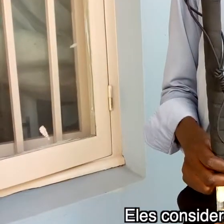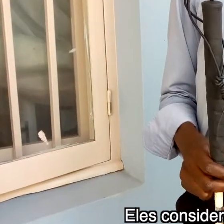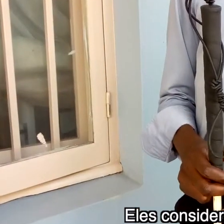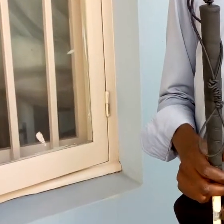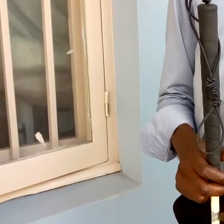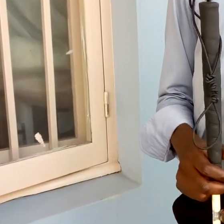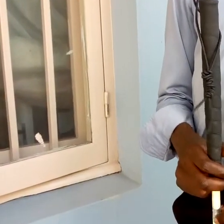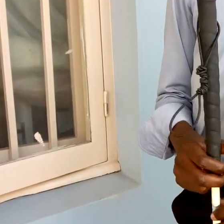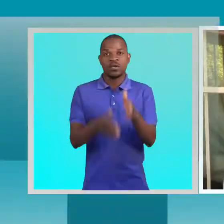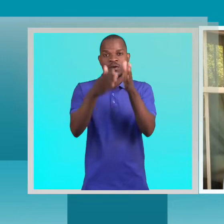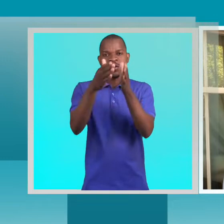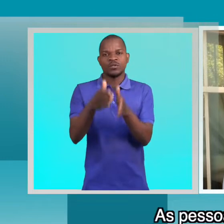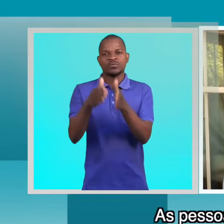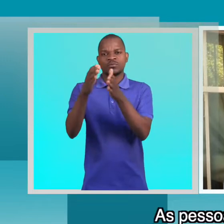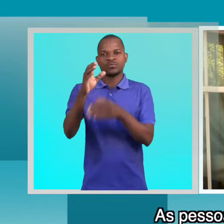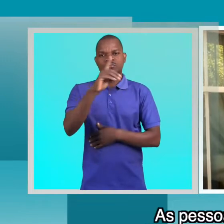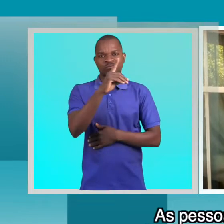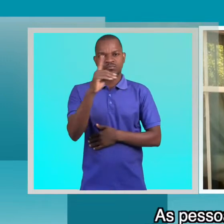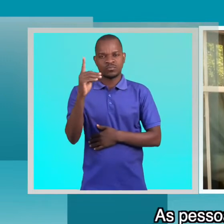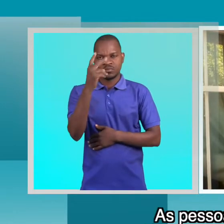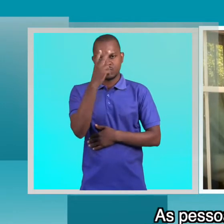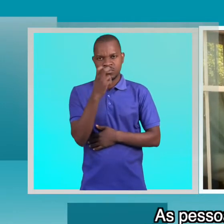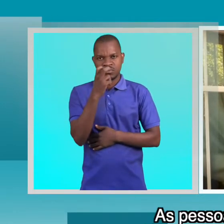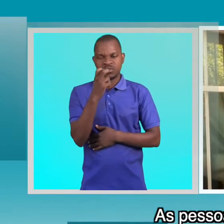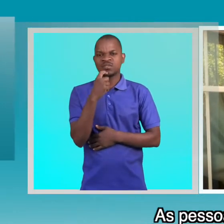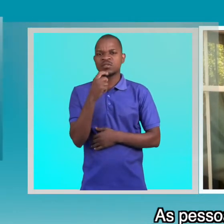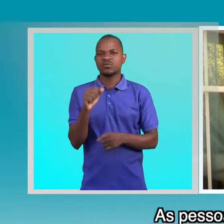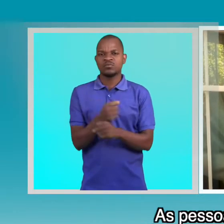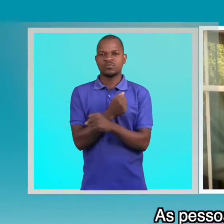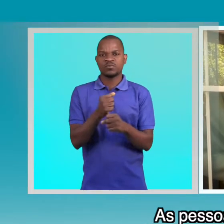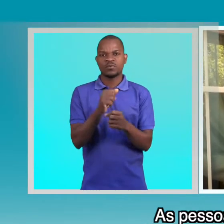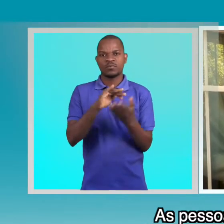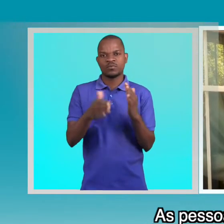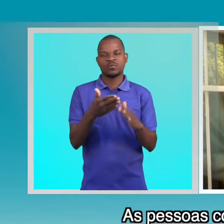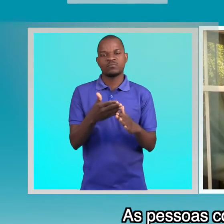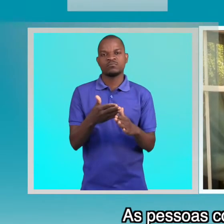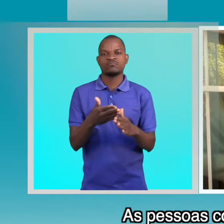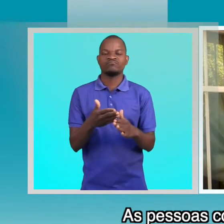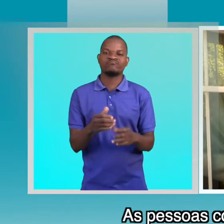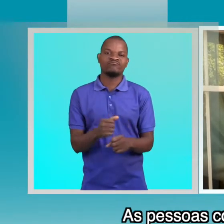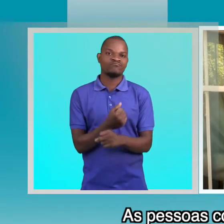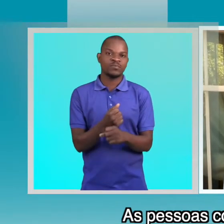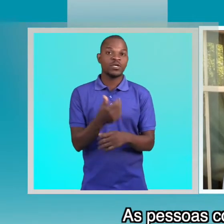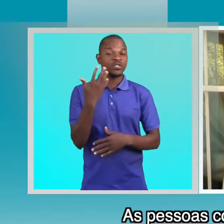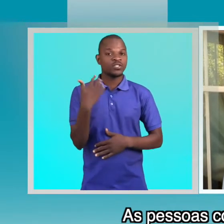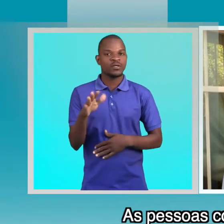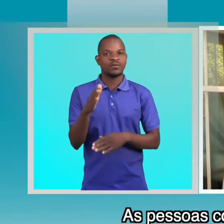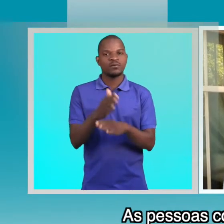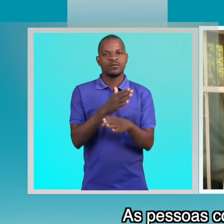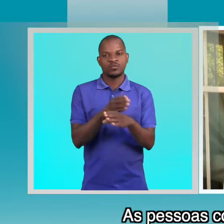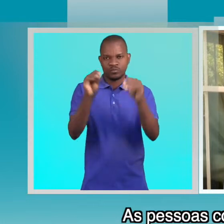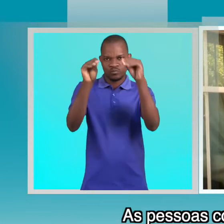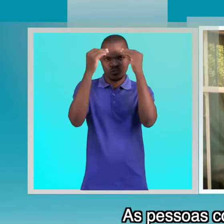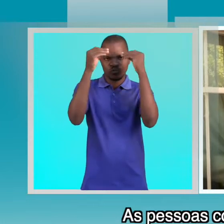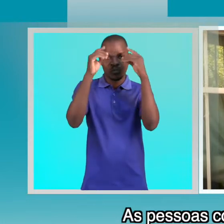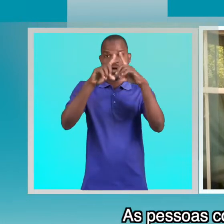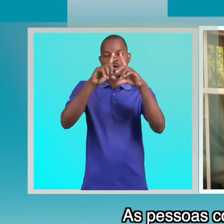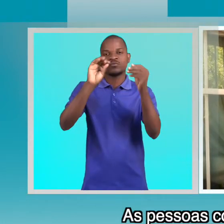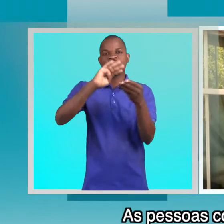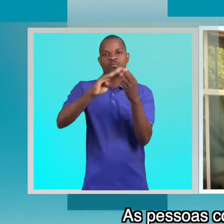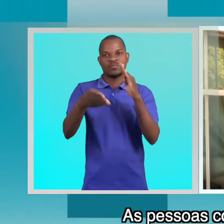deficiência. As suas condições visual podem ser professores. As suas condições visual já foram qualificadas